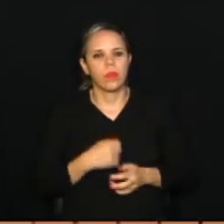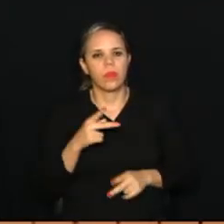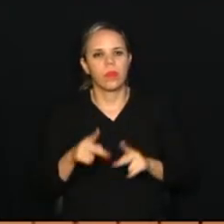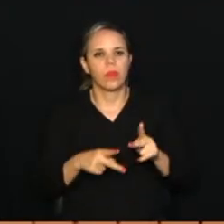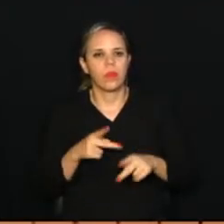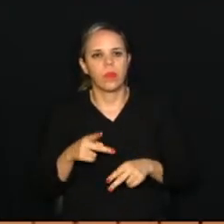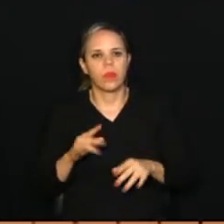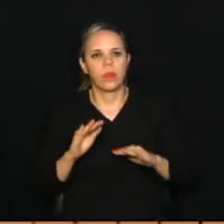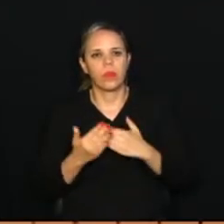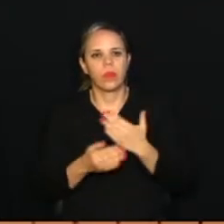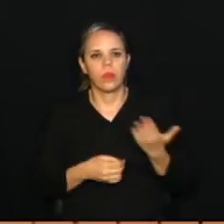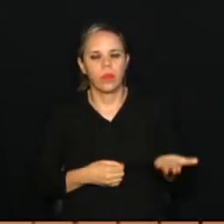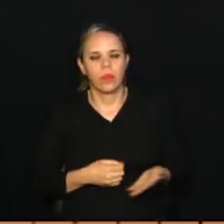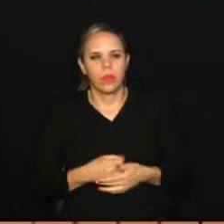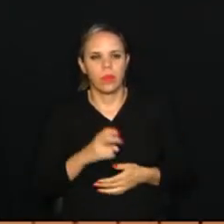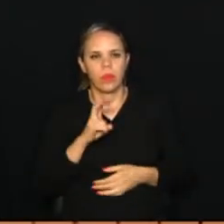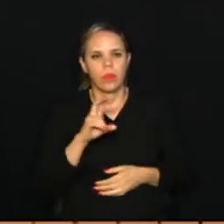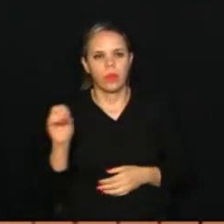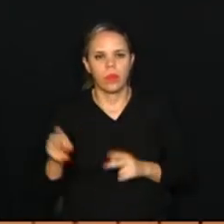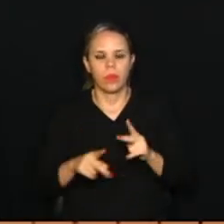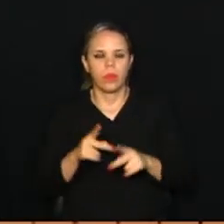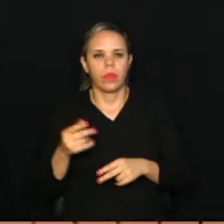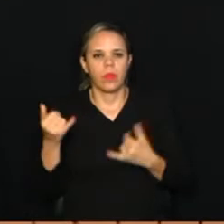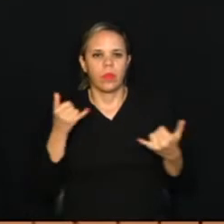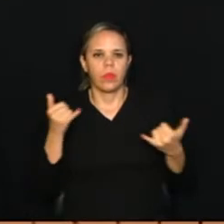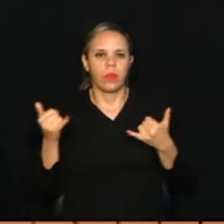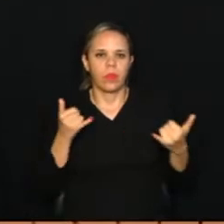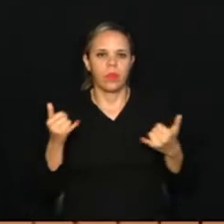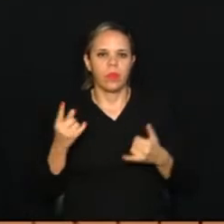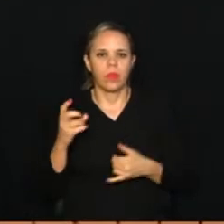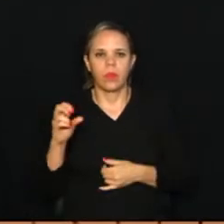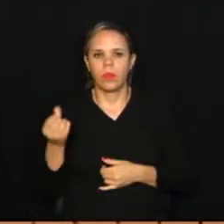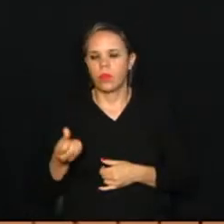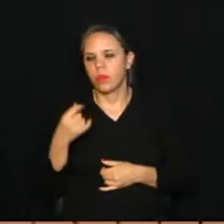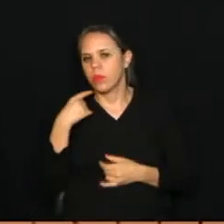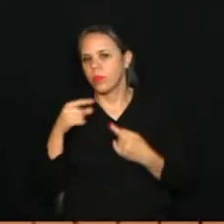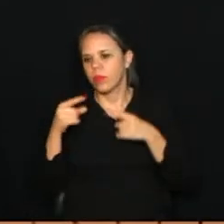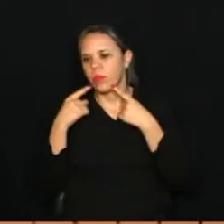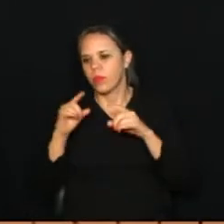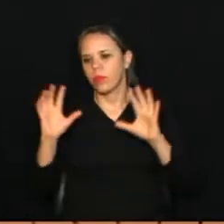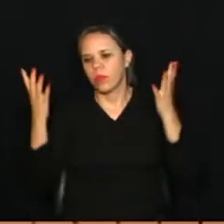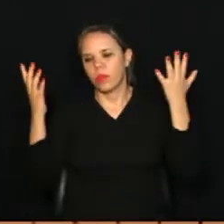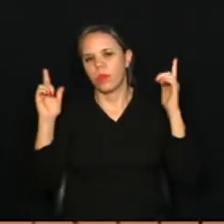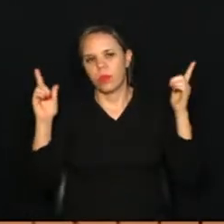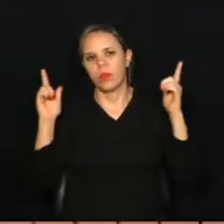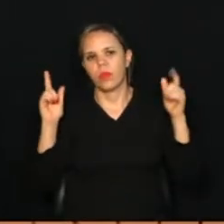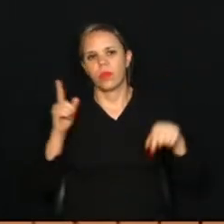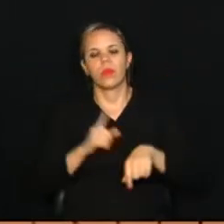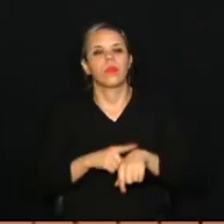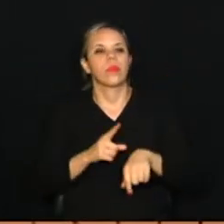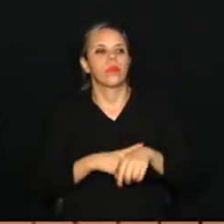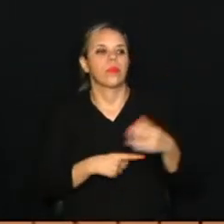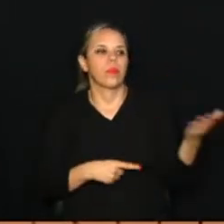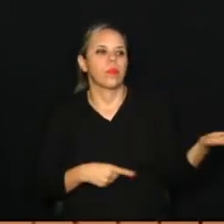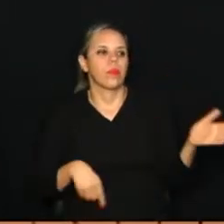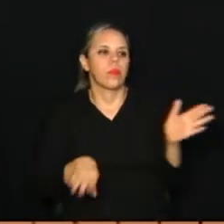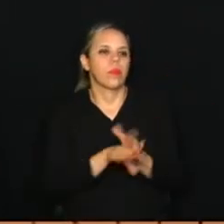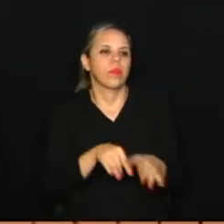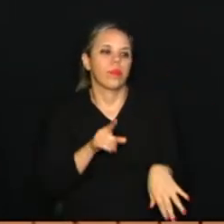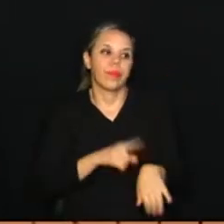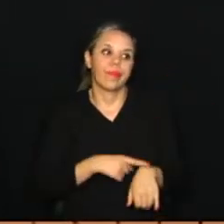lá do bairro, umas 500 pessoas, está ligando lá no 56 reclamando, está tendo festa, está horário isso aqui. Chega uma